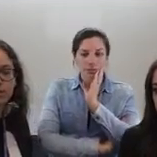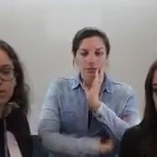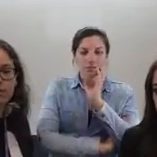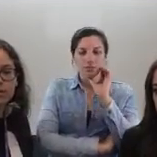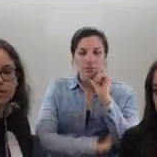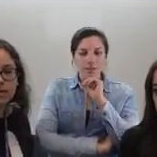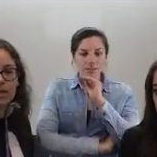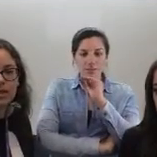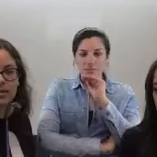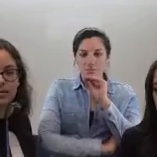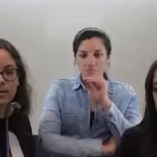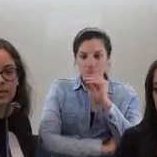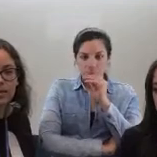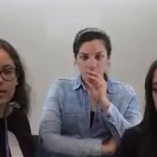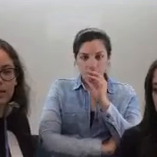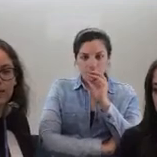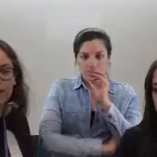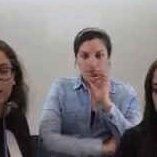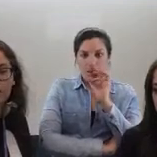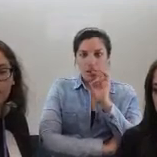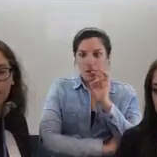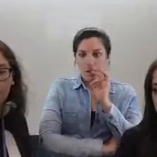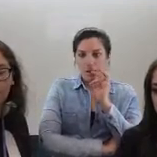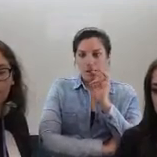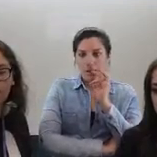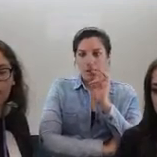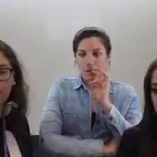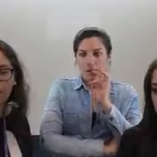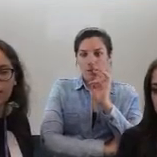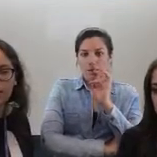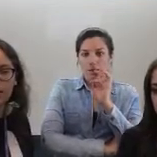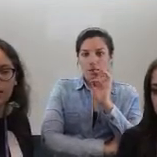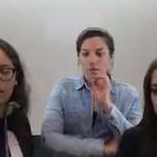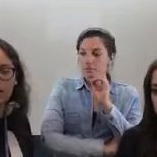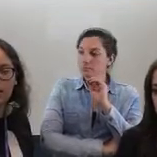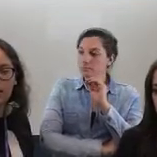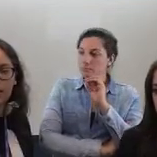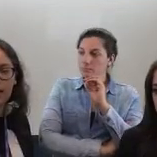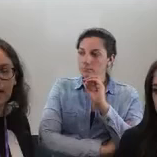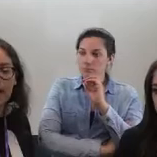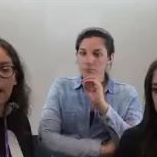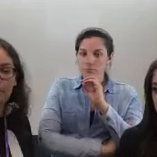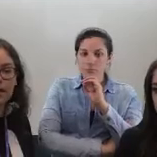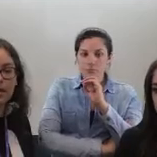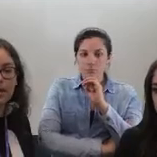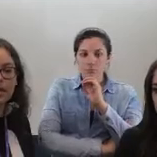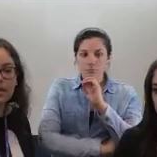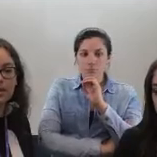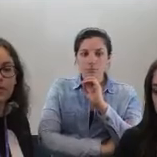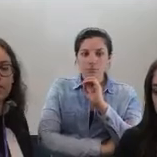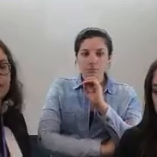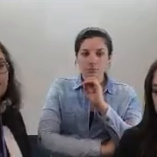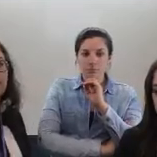ficar organizando essas referências. Sim, sim. Eu sempre brinco com o pessoal, assim, que a ABNT